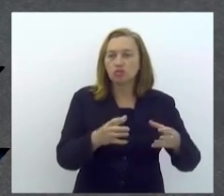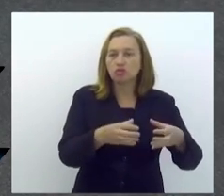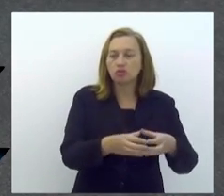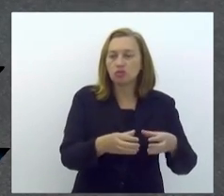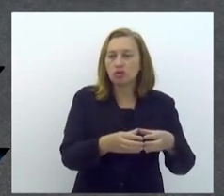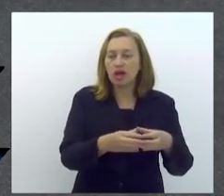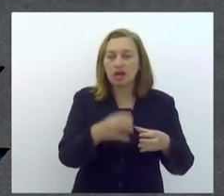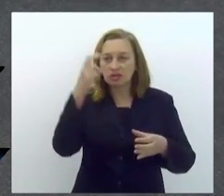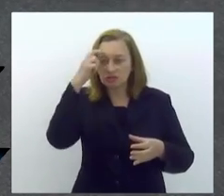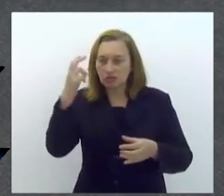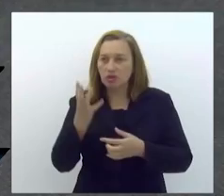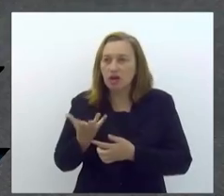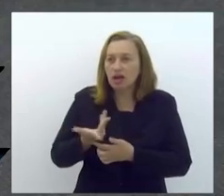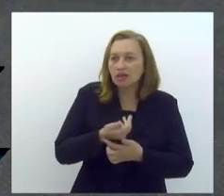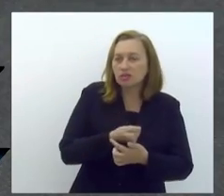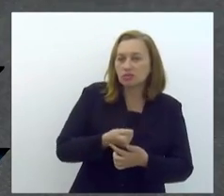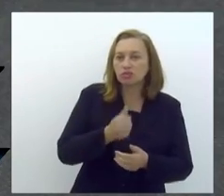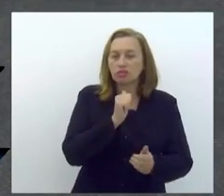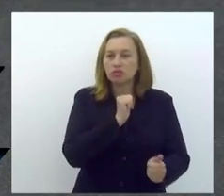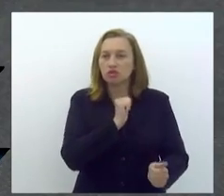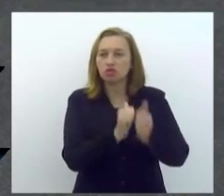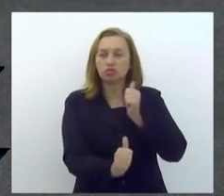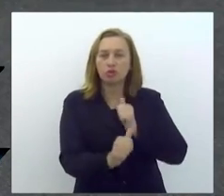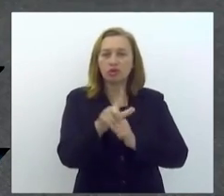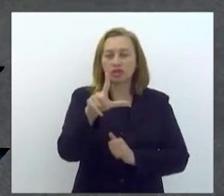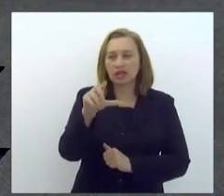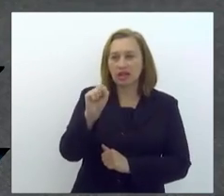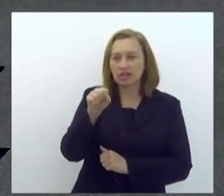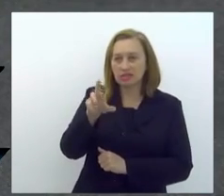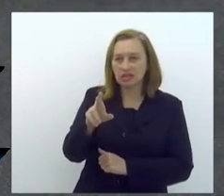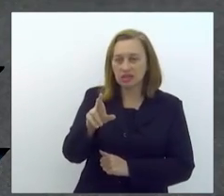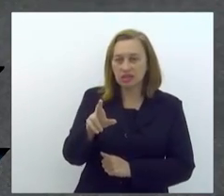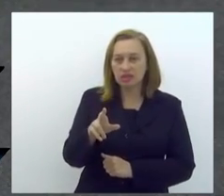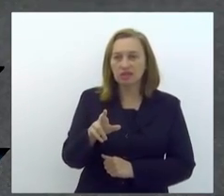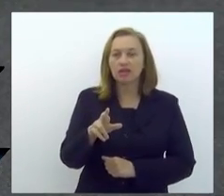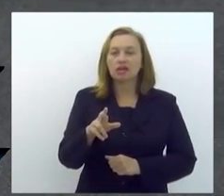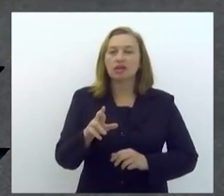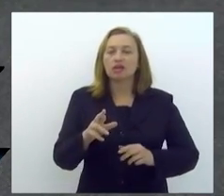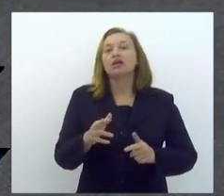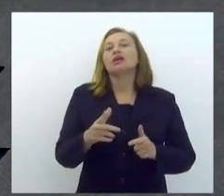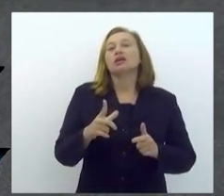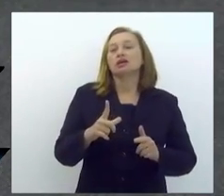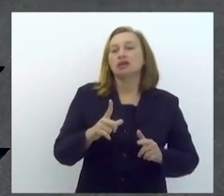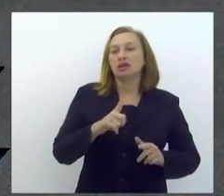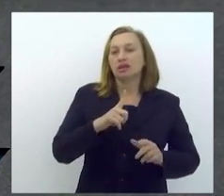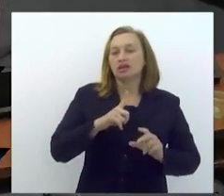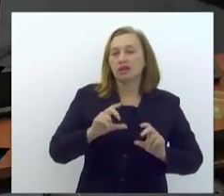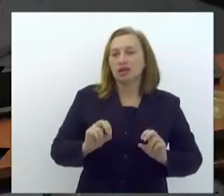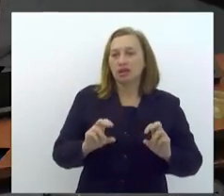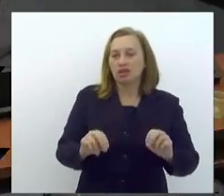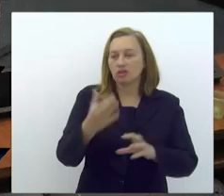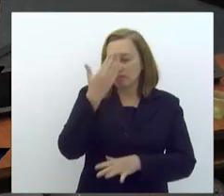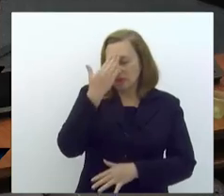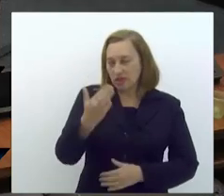artísticos de esportes lazer para aqueles que são portadores de câncer Muito obrigado